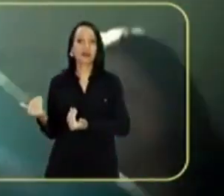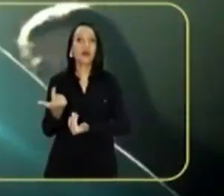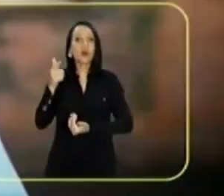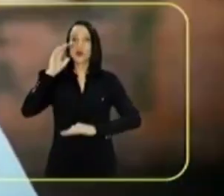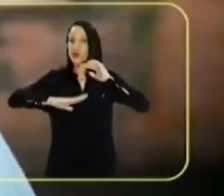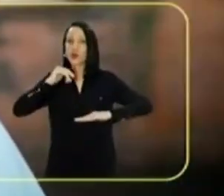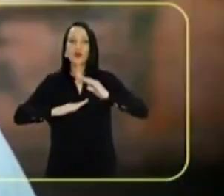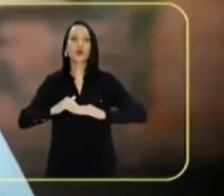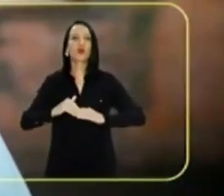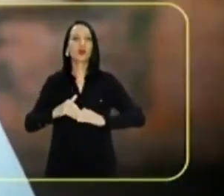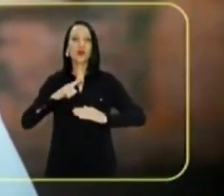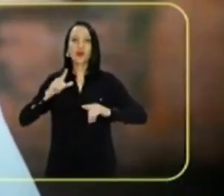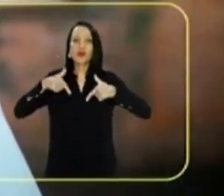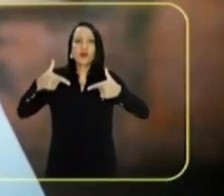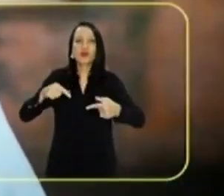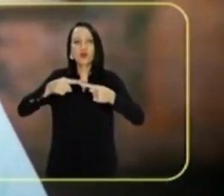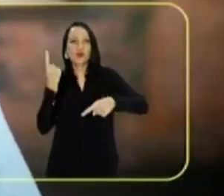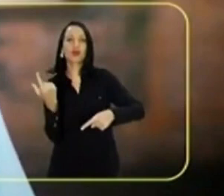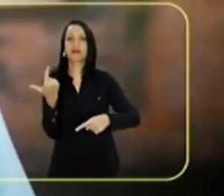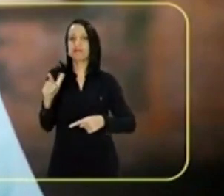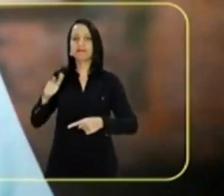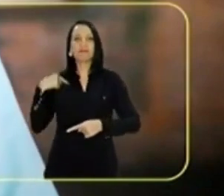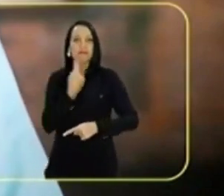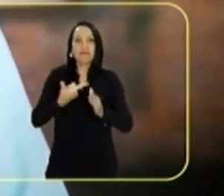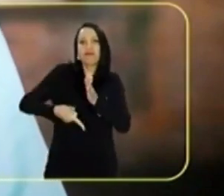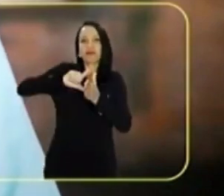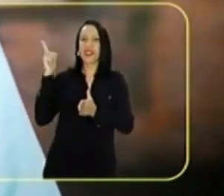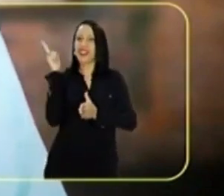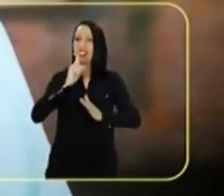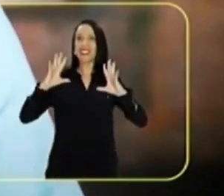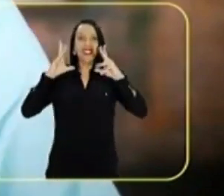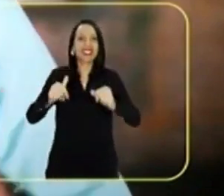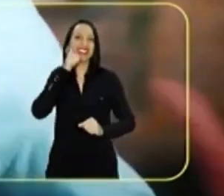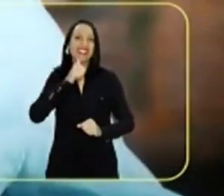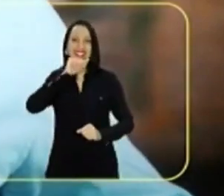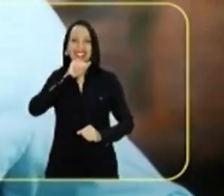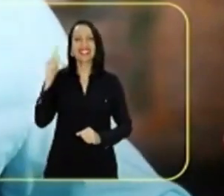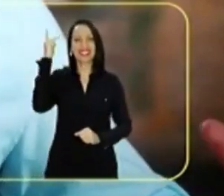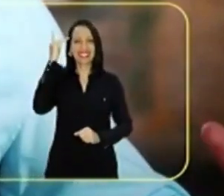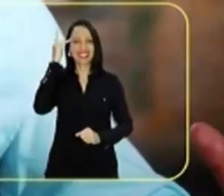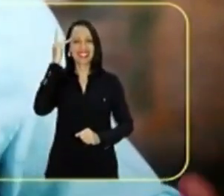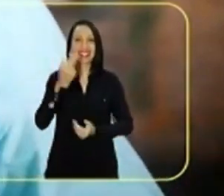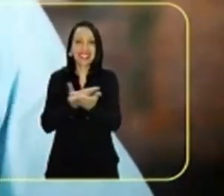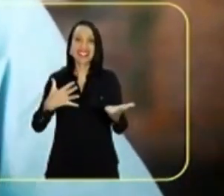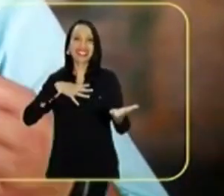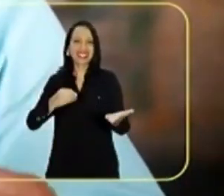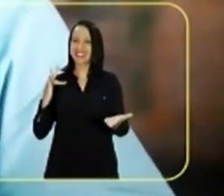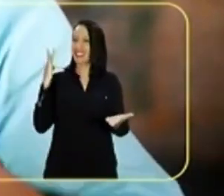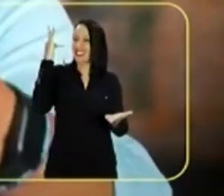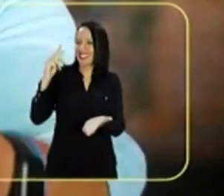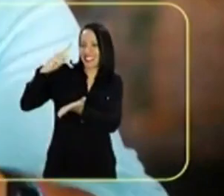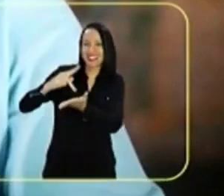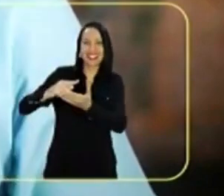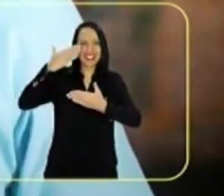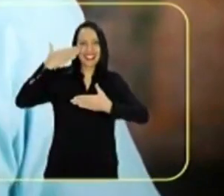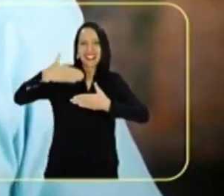jovens. Nenhuma outra ação ou obra do governo vai fazer sentido se antes a gente não garantir a todas as mães de São Paulo que seus filhos